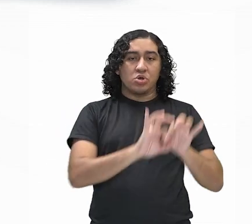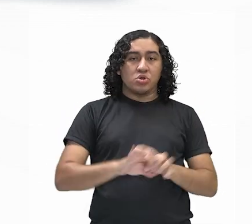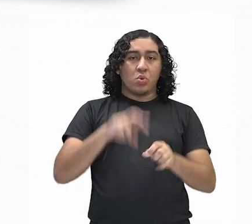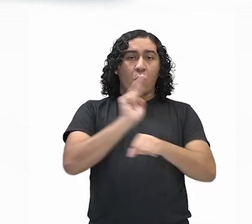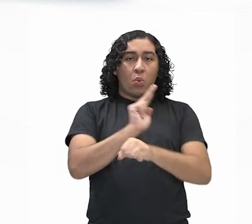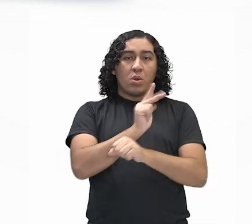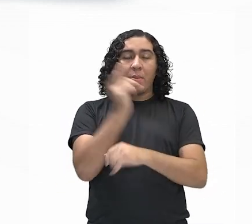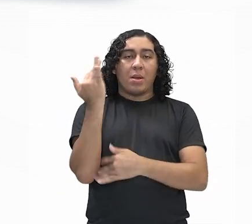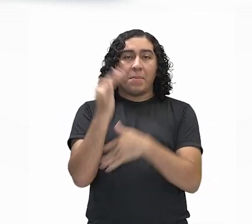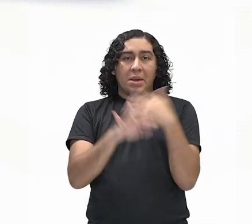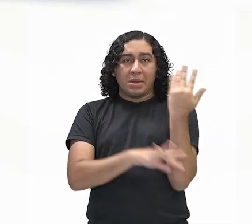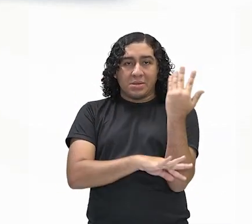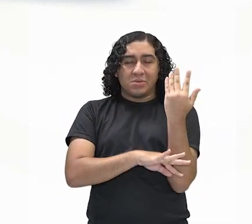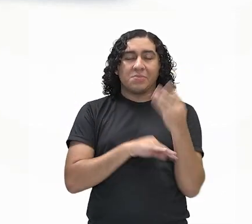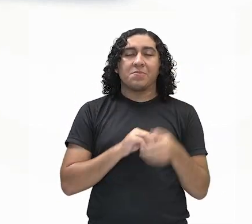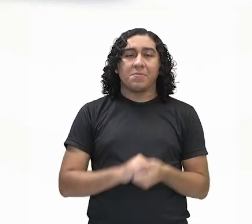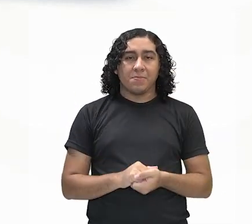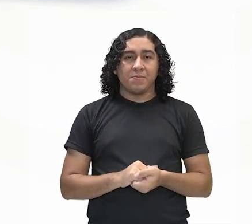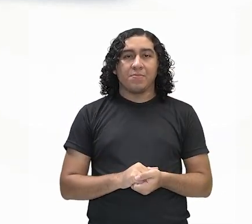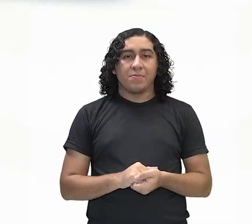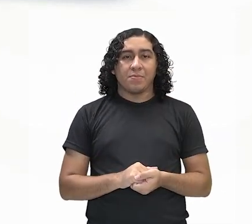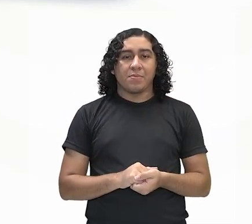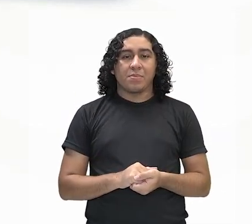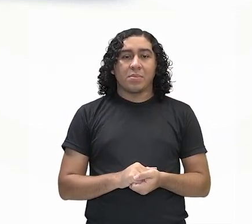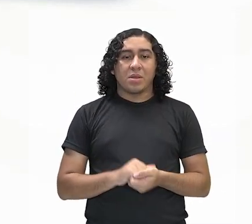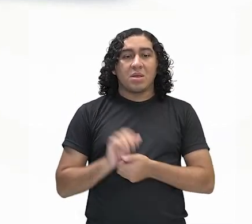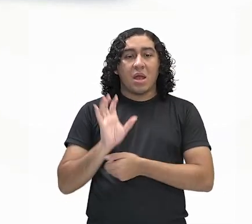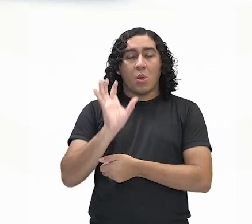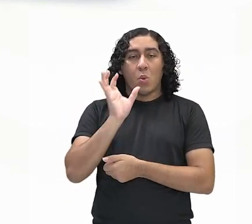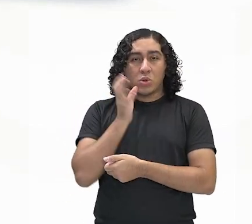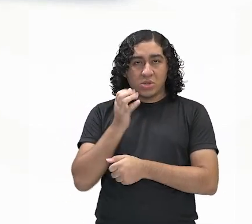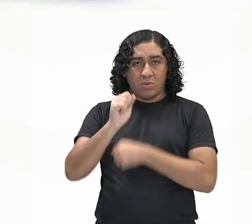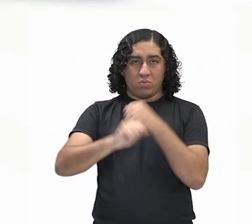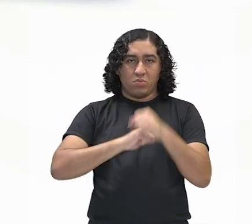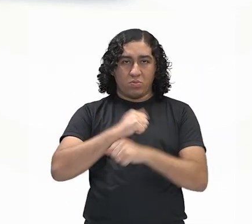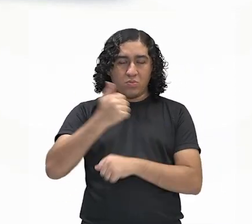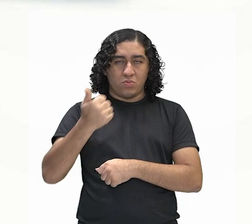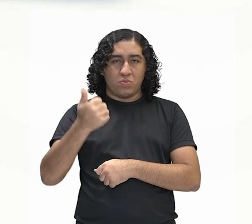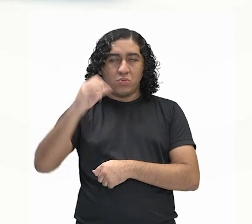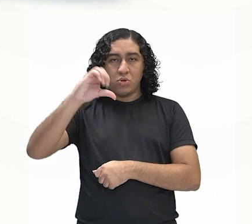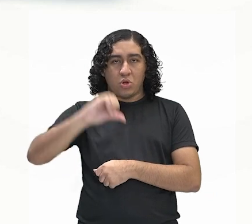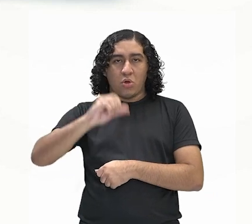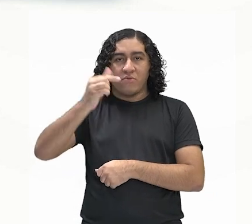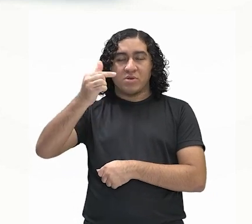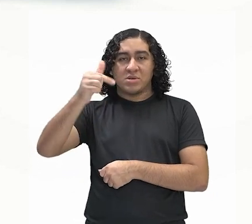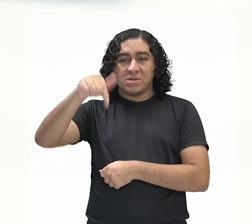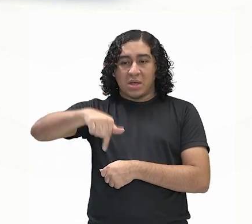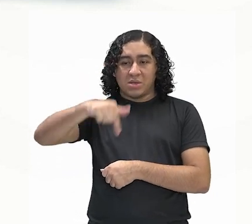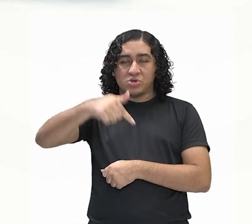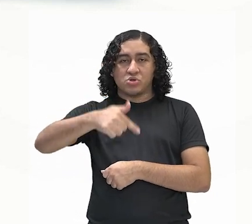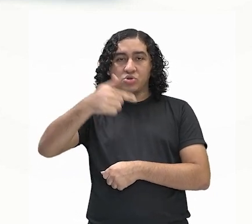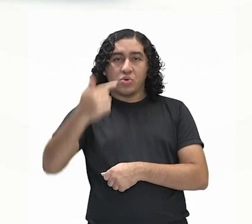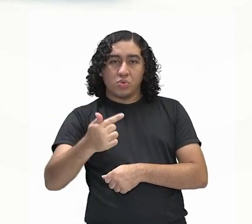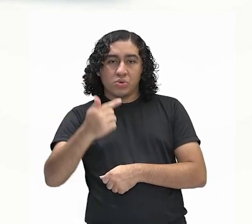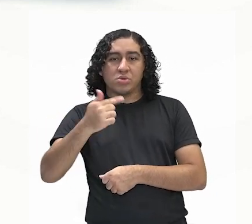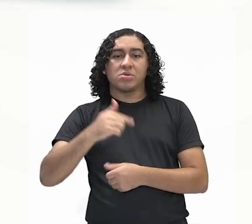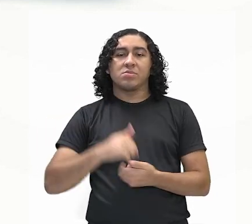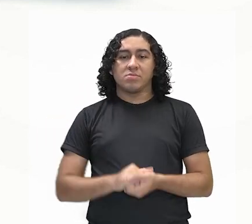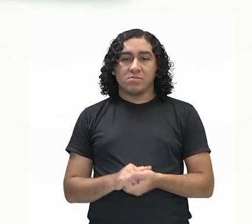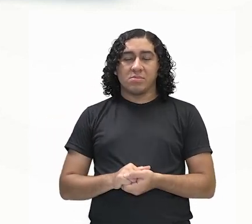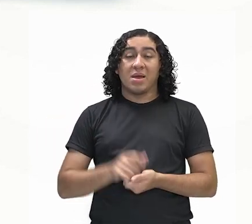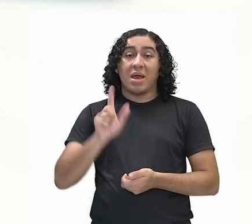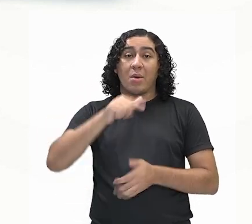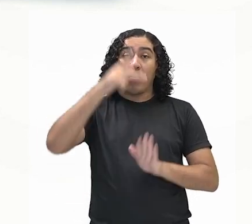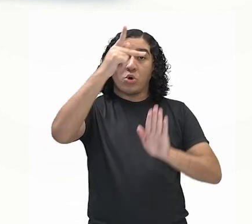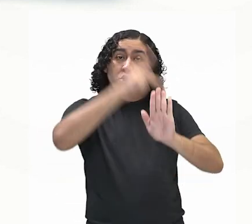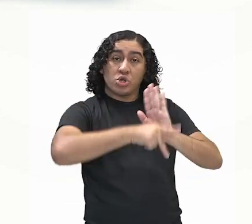fruto da Conferência de Estocolmo, no ano de 1972, período em que ele foi criado. Ele é um programa e não uma agência, tá?